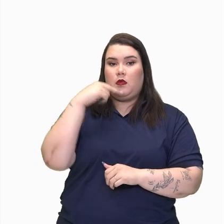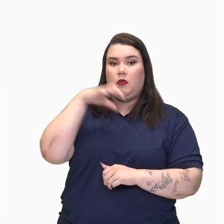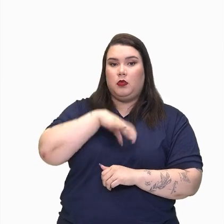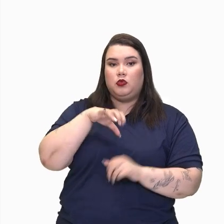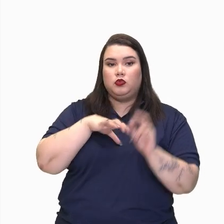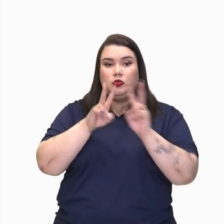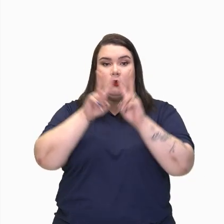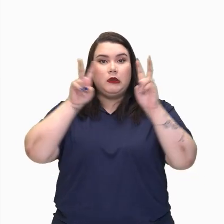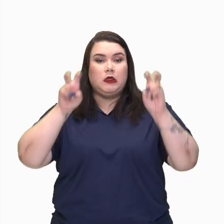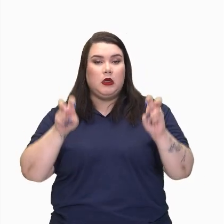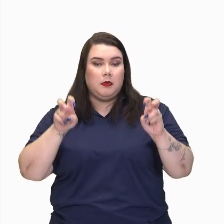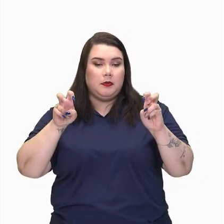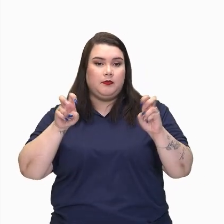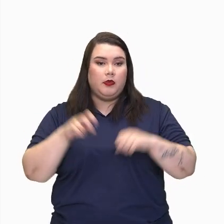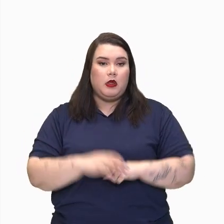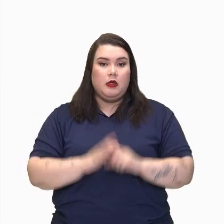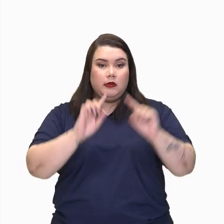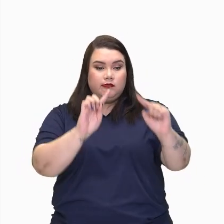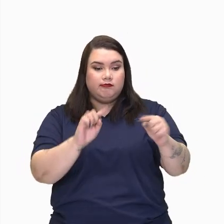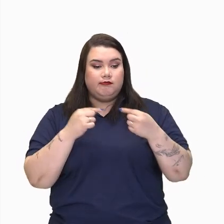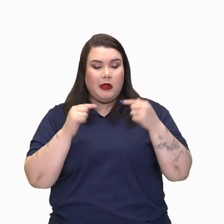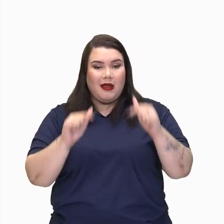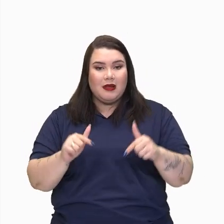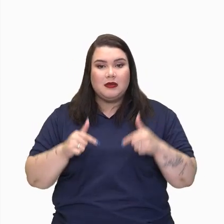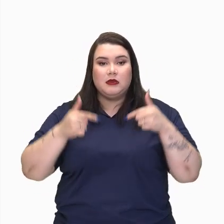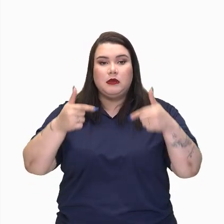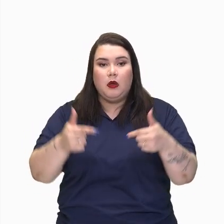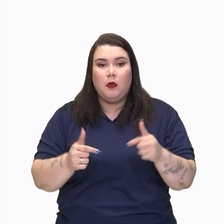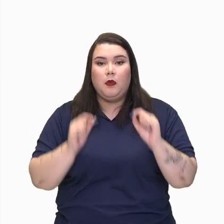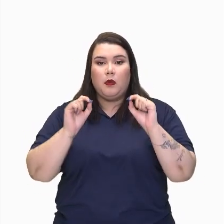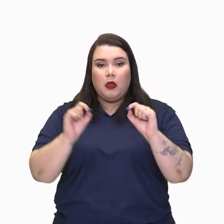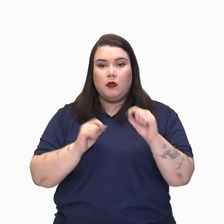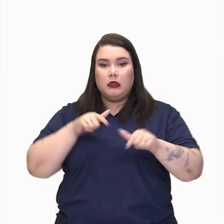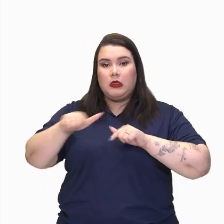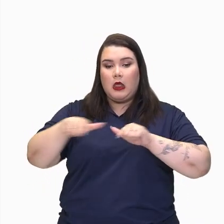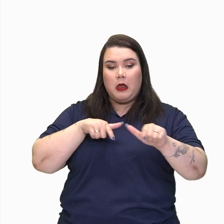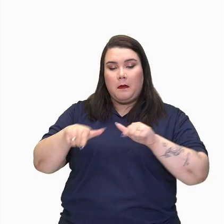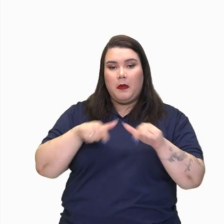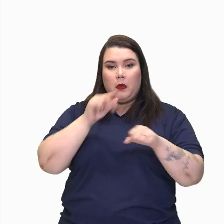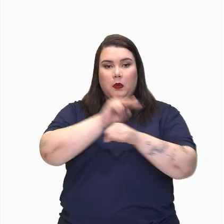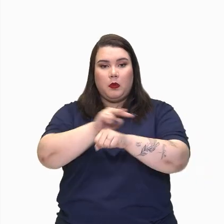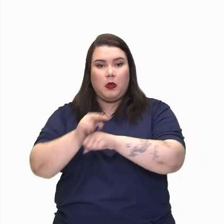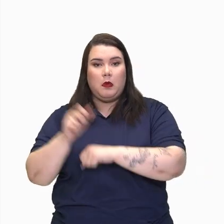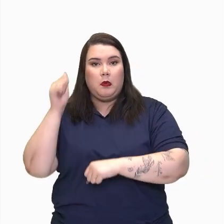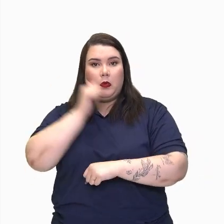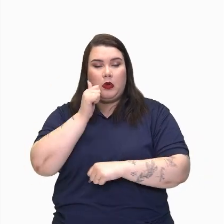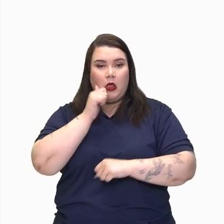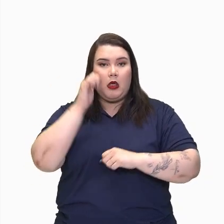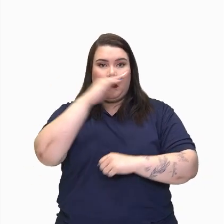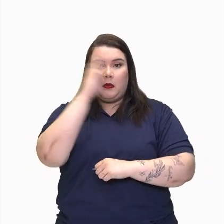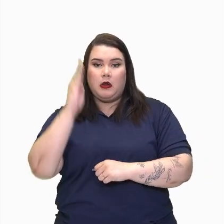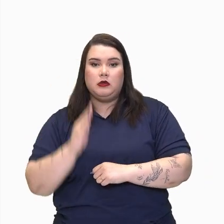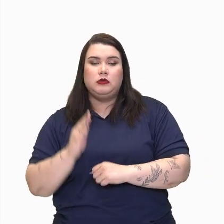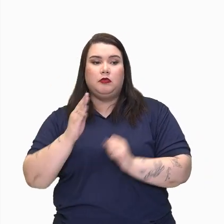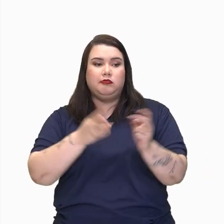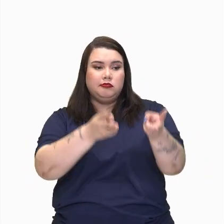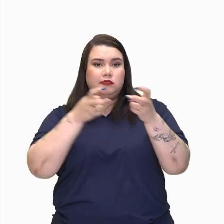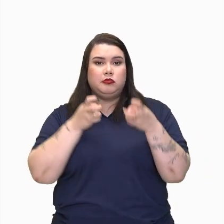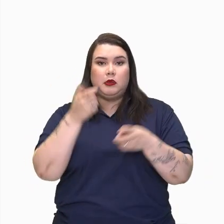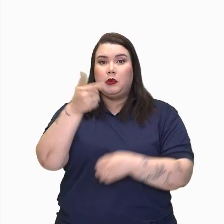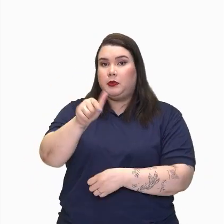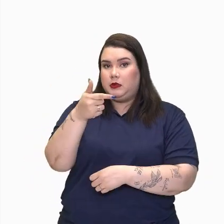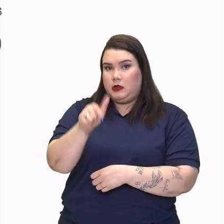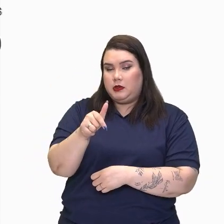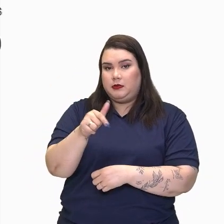sobre o tema Desafios para o enfrentamento da invisibilidade do trabalho de cuidado realizado pela mulher no